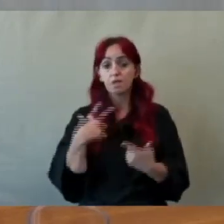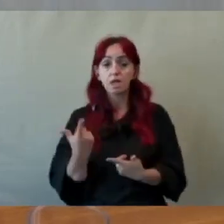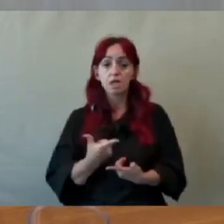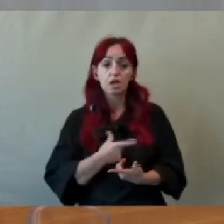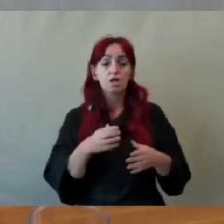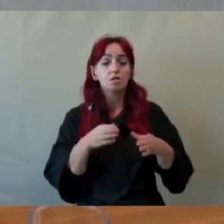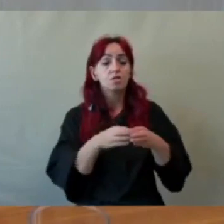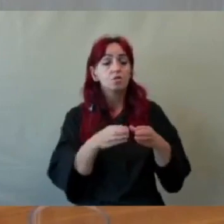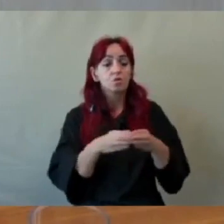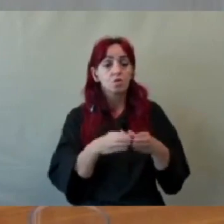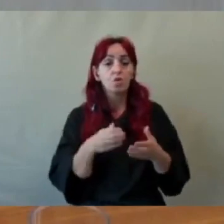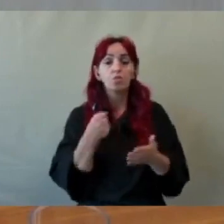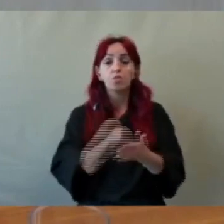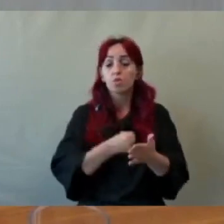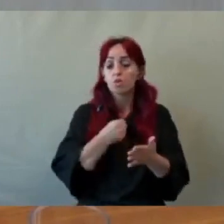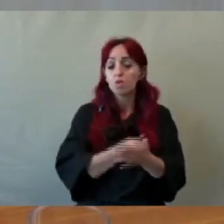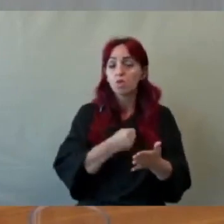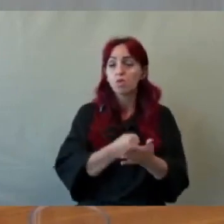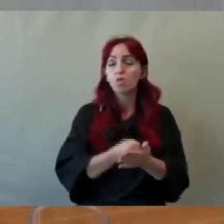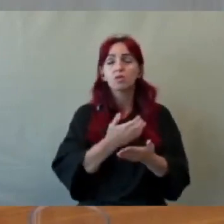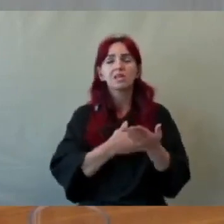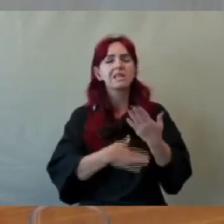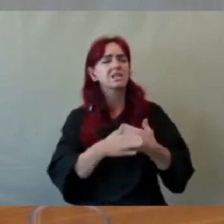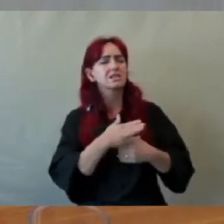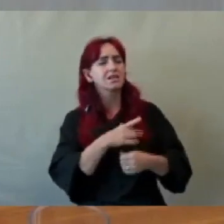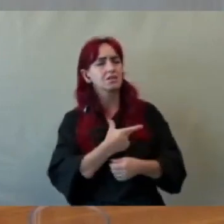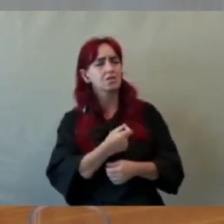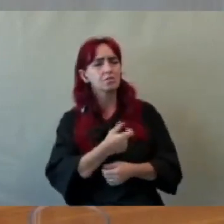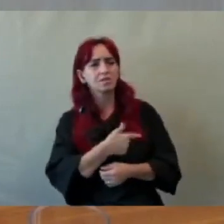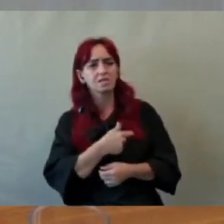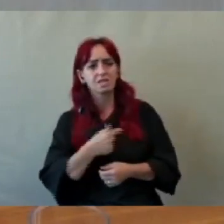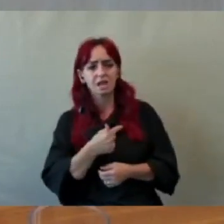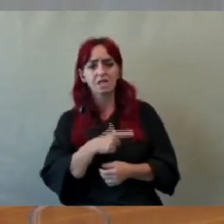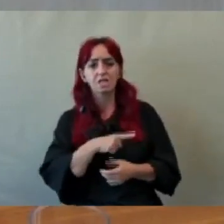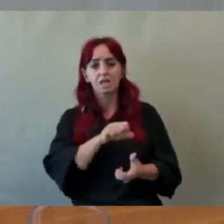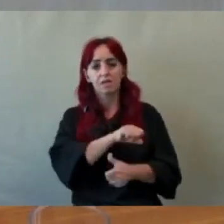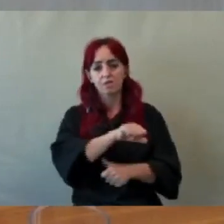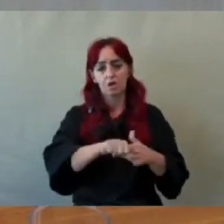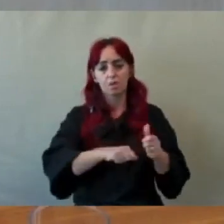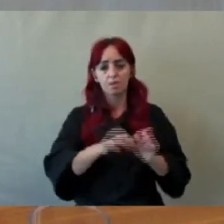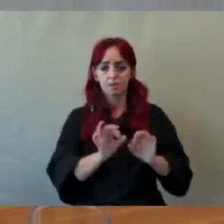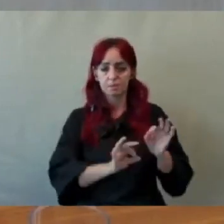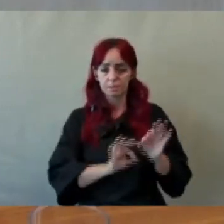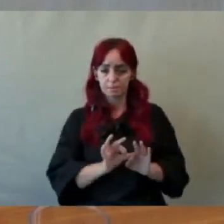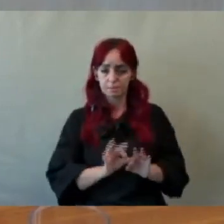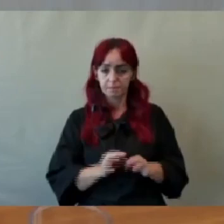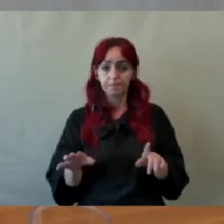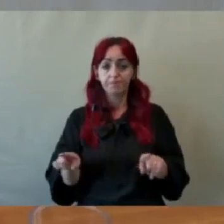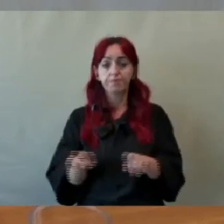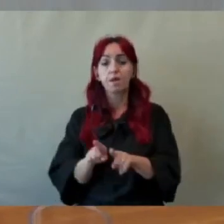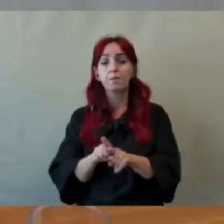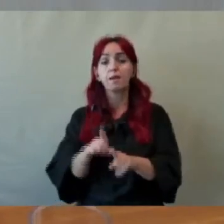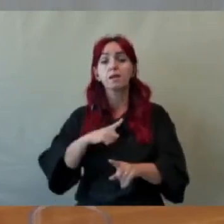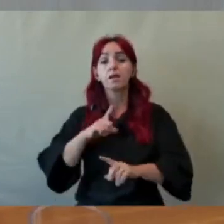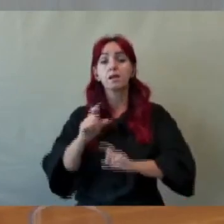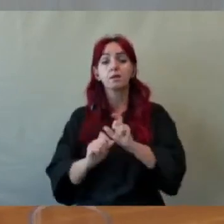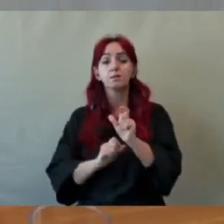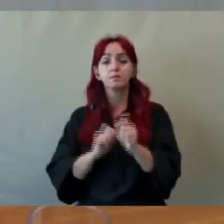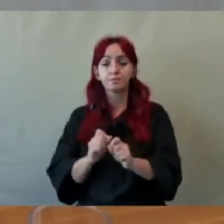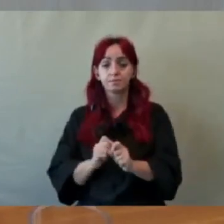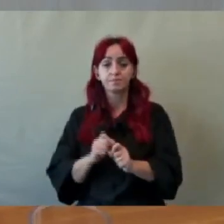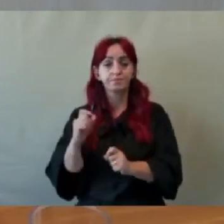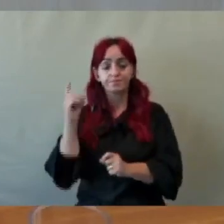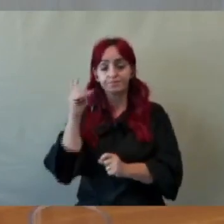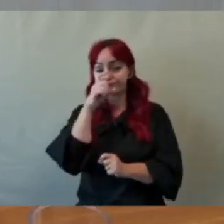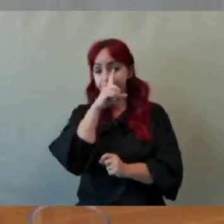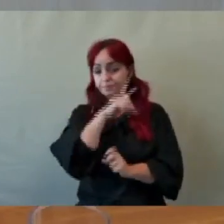reivindica isso desde 2017, quando houve essa alteração na organização. E também temos uma questão que nos é muito cara, que é